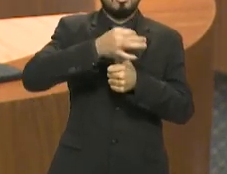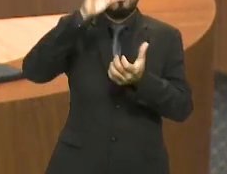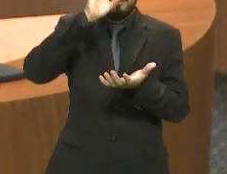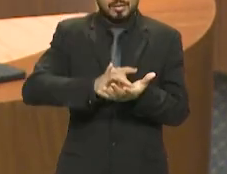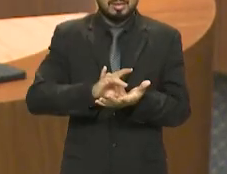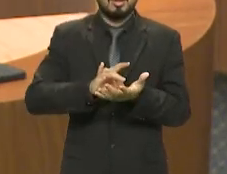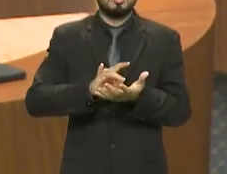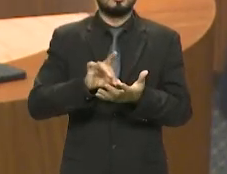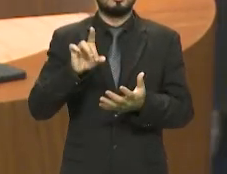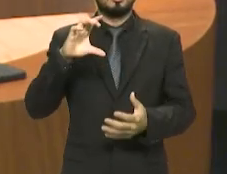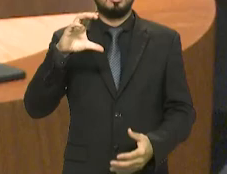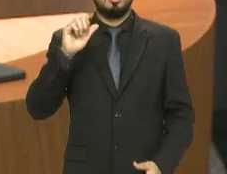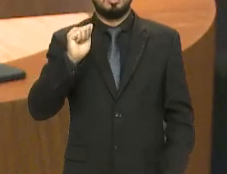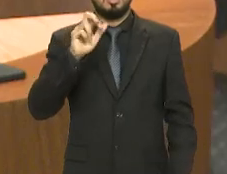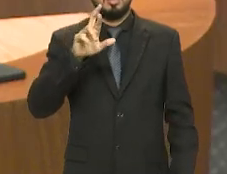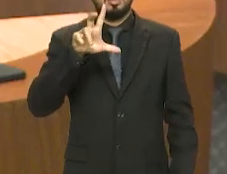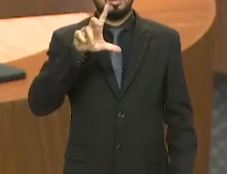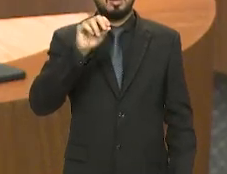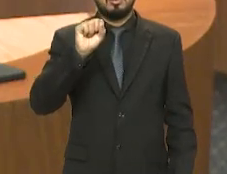Parabéns, Otelino.